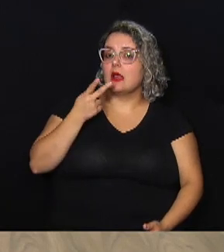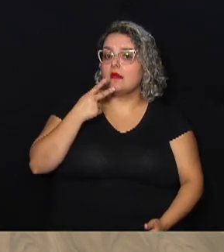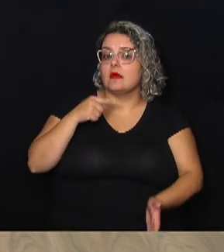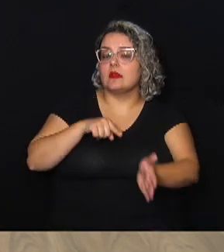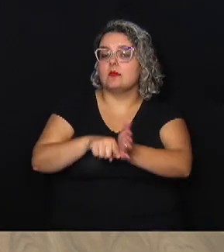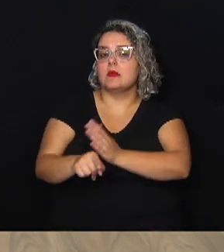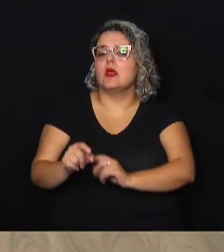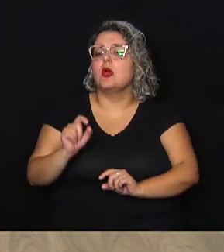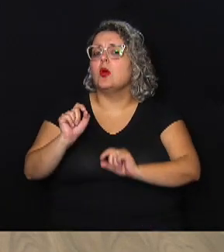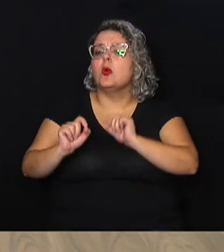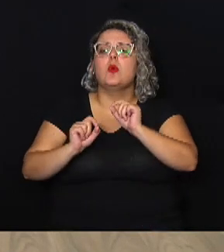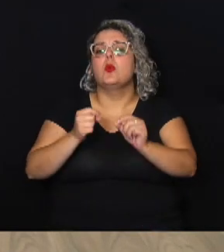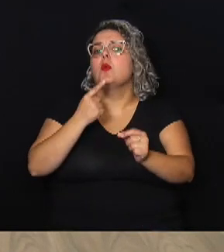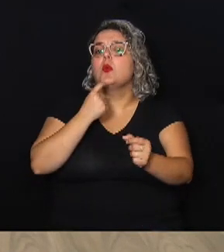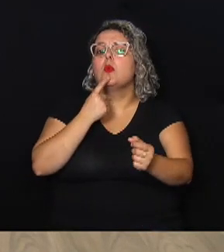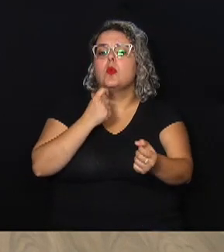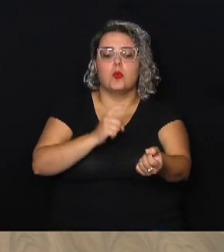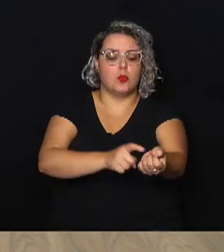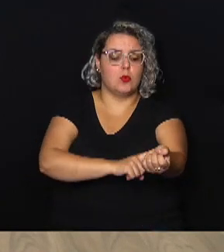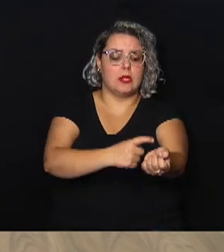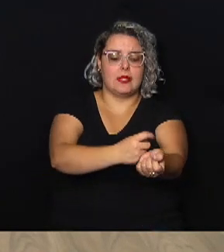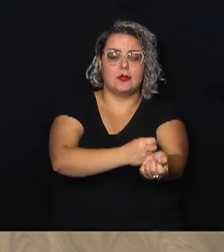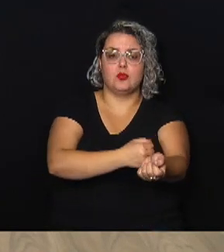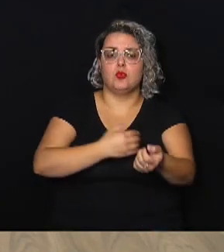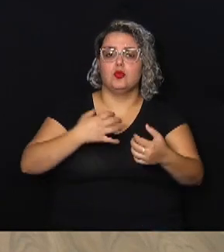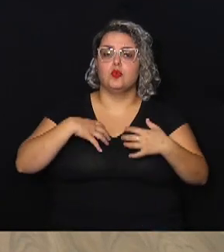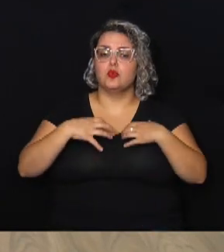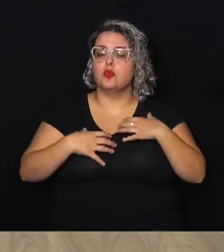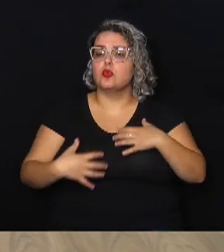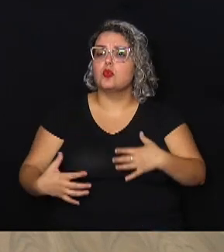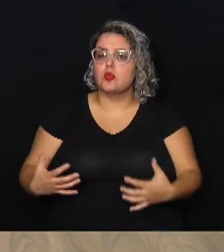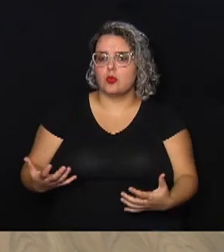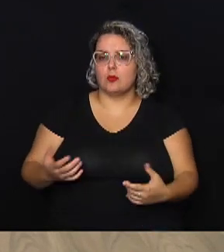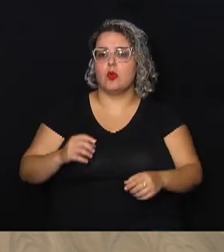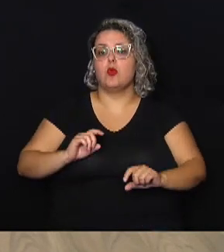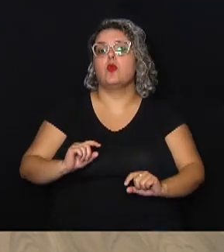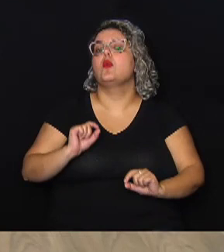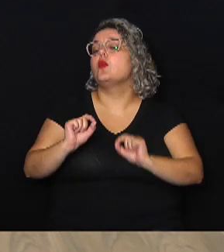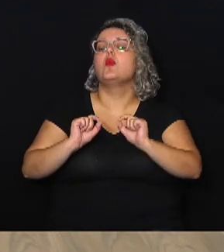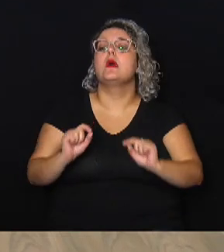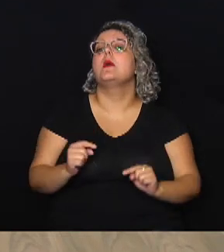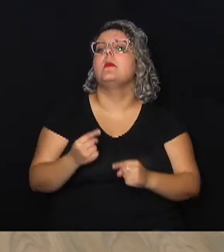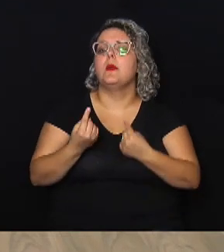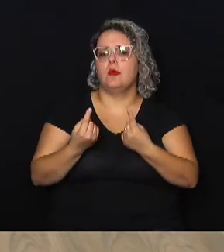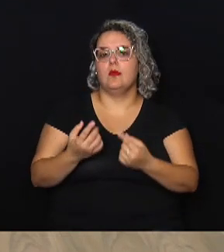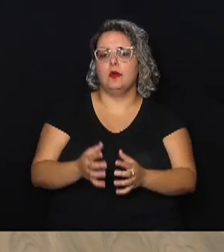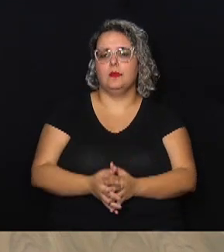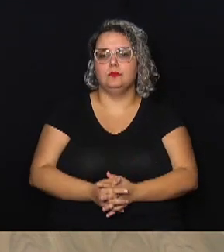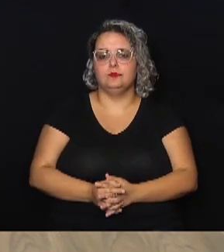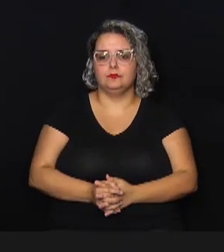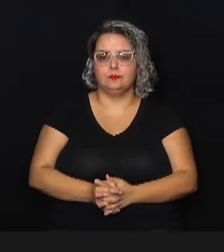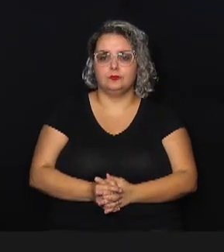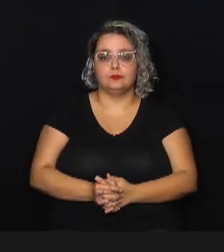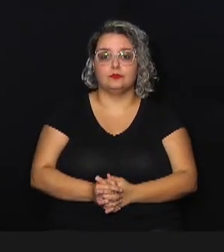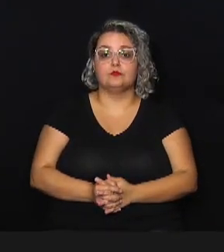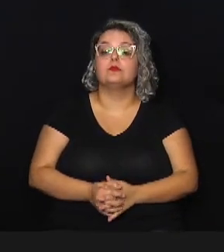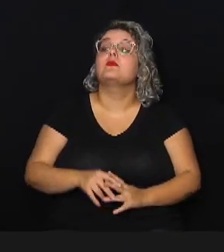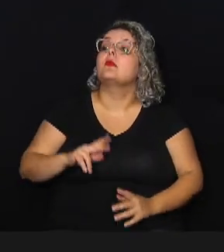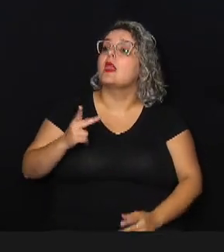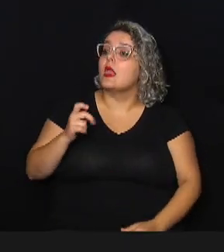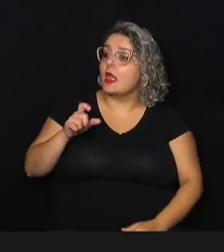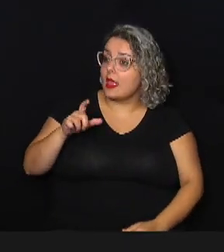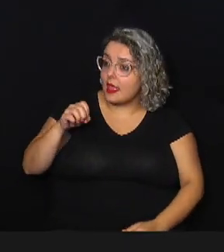a leucemia faz no corpo do paciente? O que a leucemia, então, provoca? Ellen, muito boa a sua pergunta, obrigado